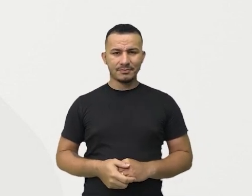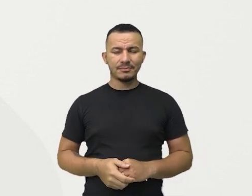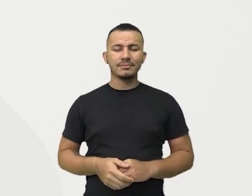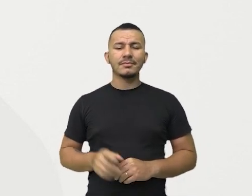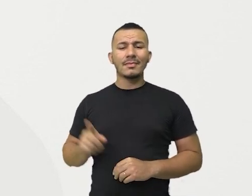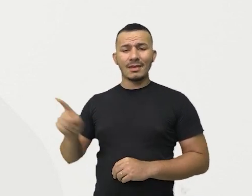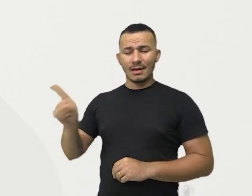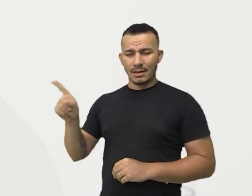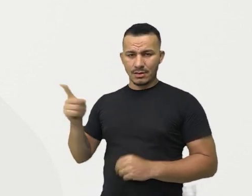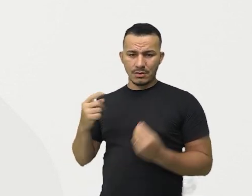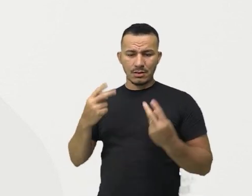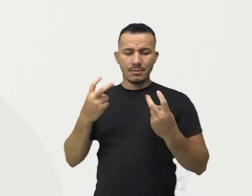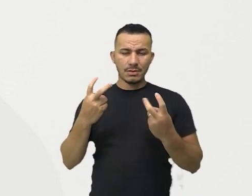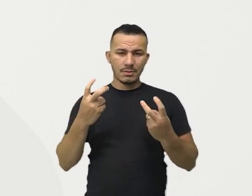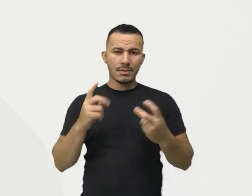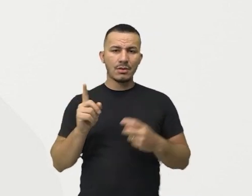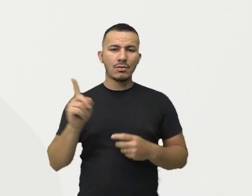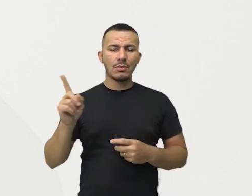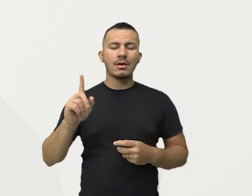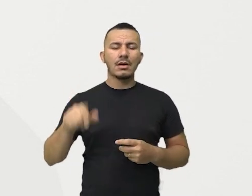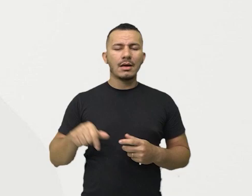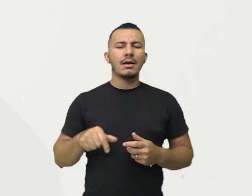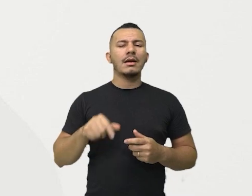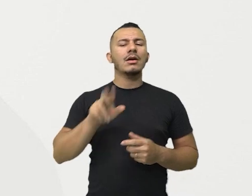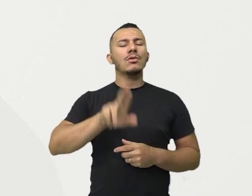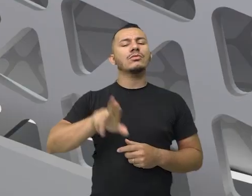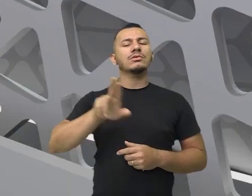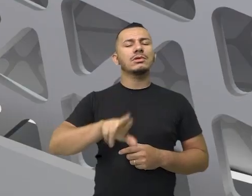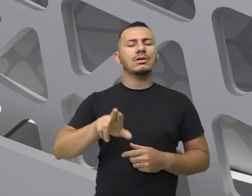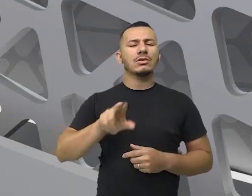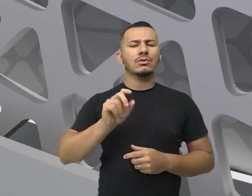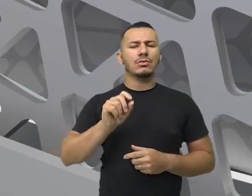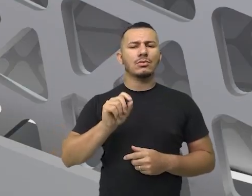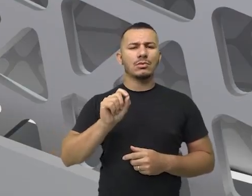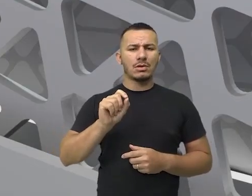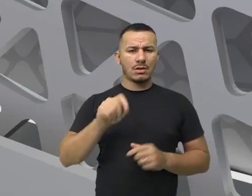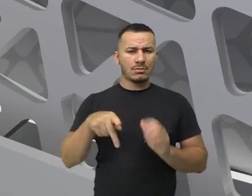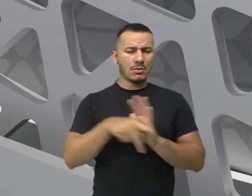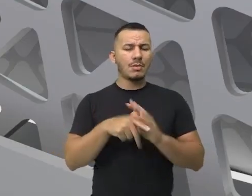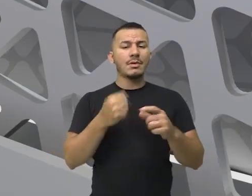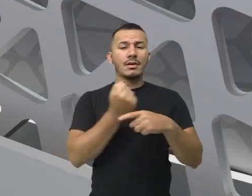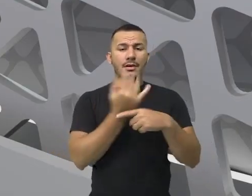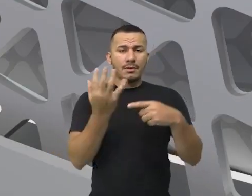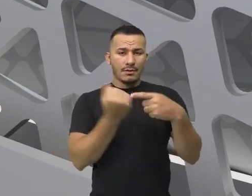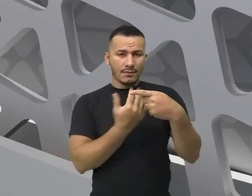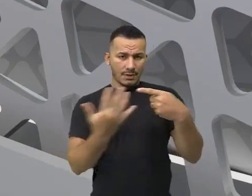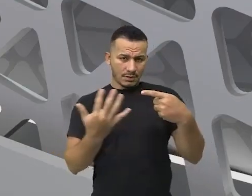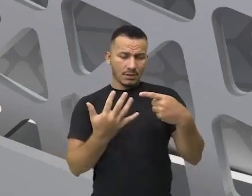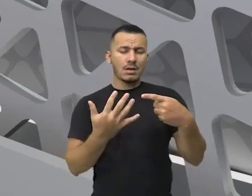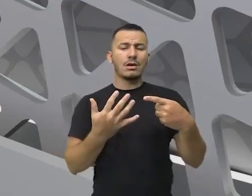você fez aí foi exatamente usar a ideia de fração como